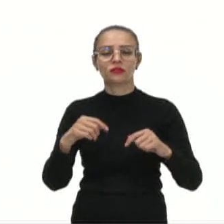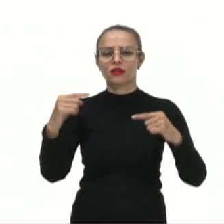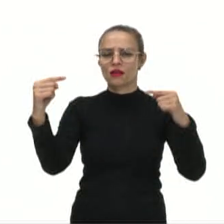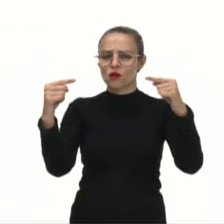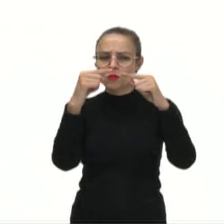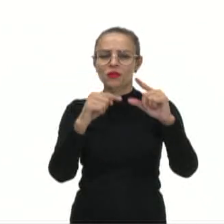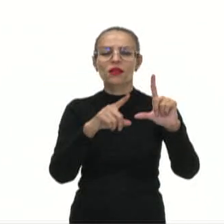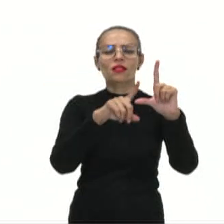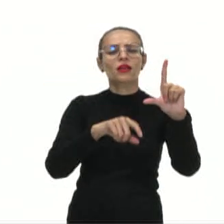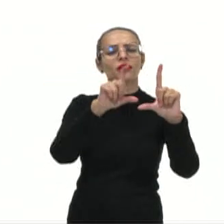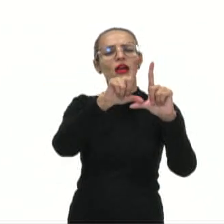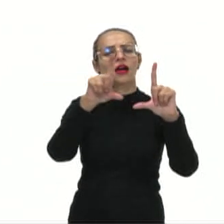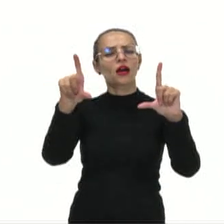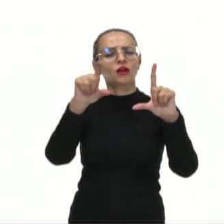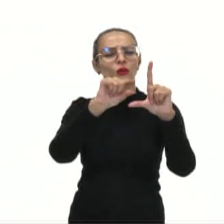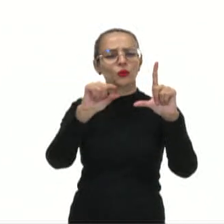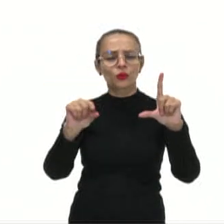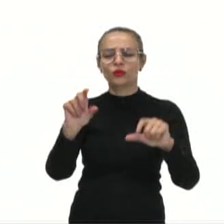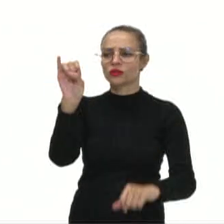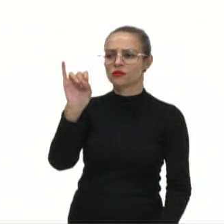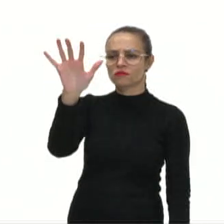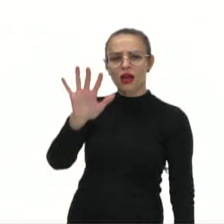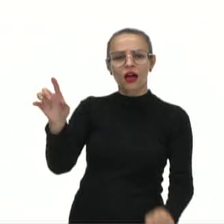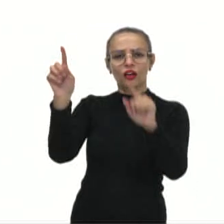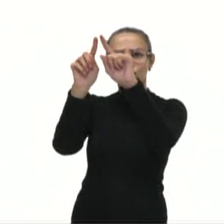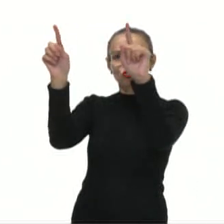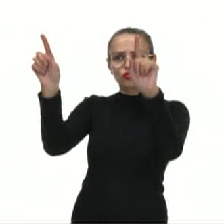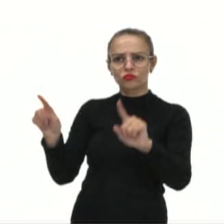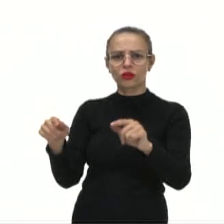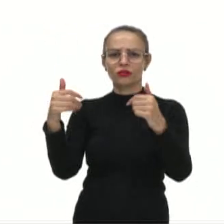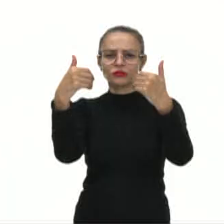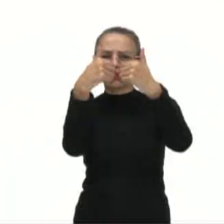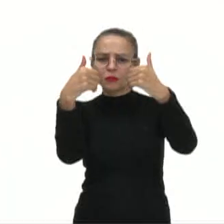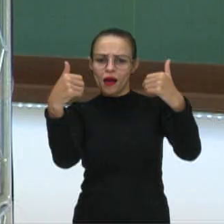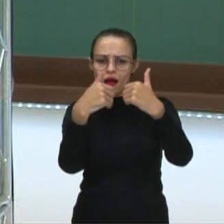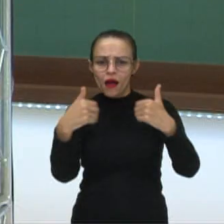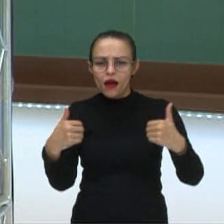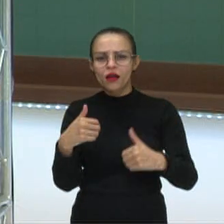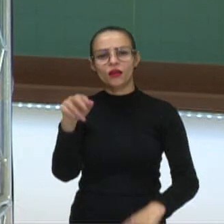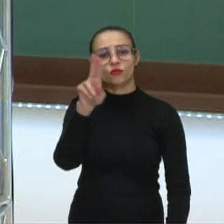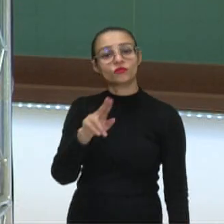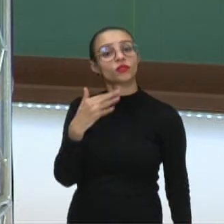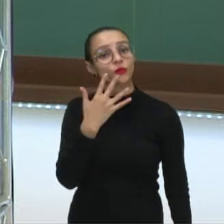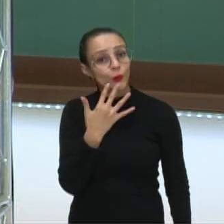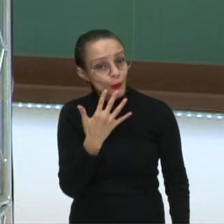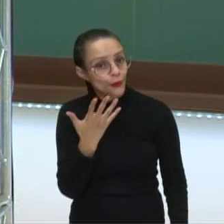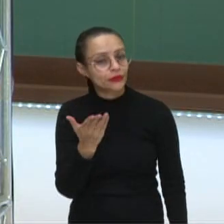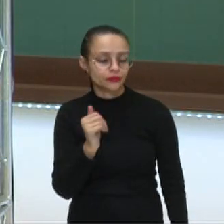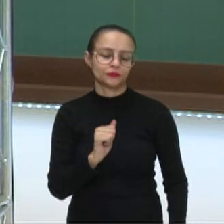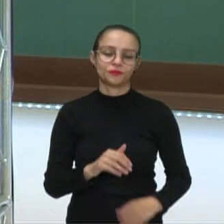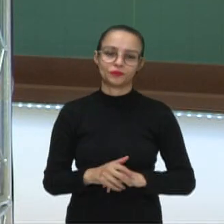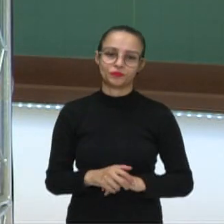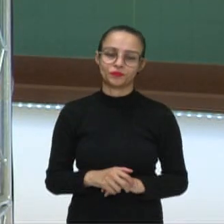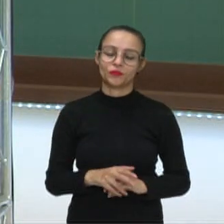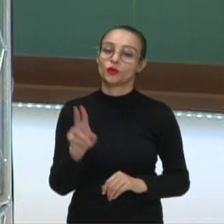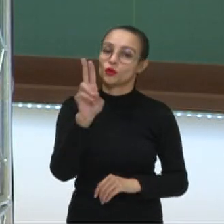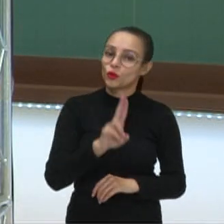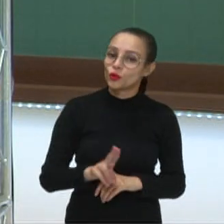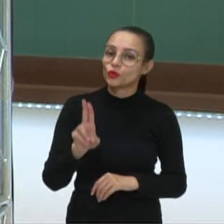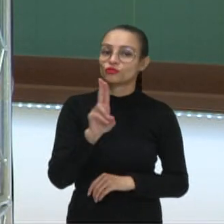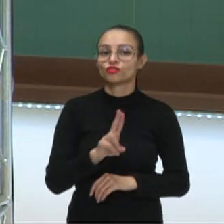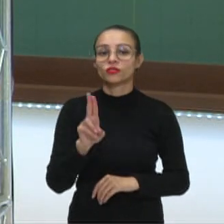letras e das imagens, o espaçamento, a utilização de cores, tá? Utilização